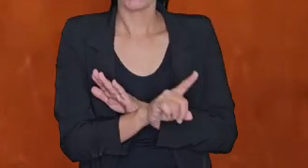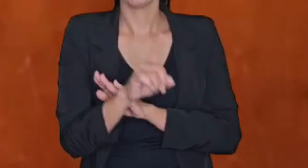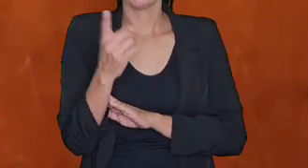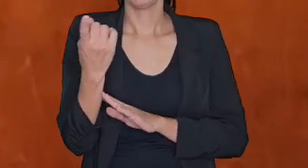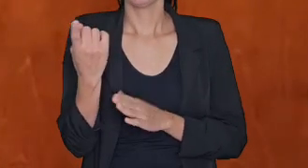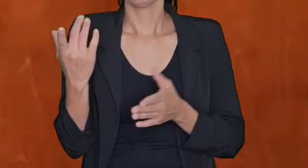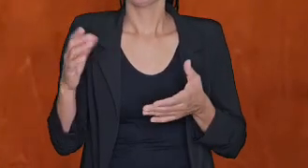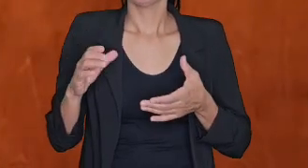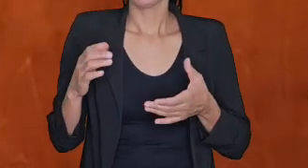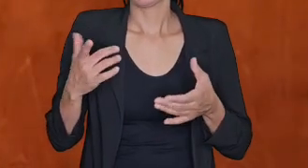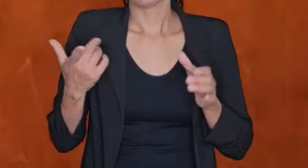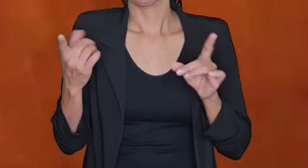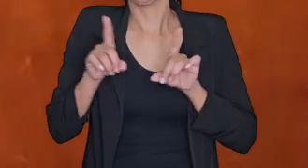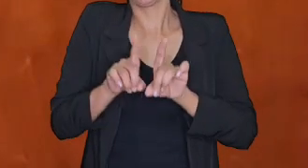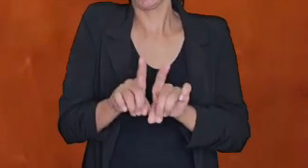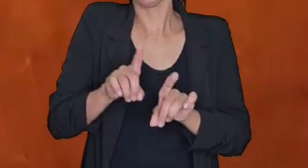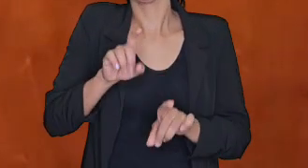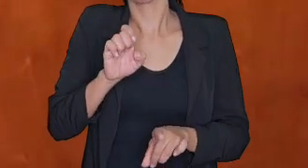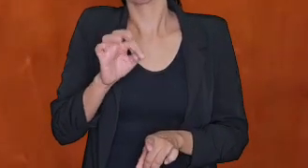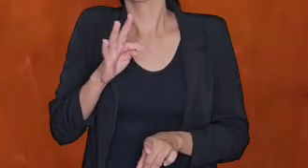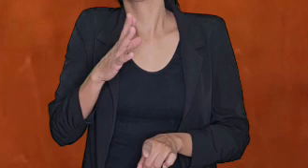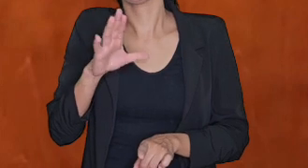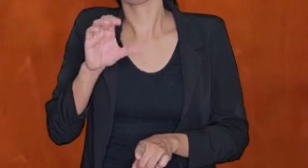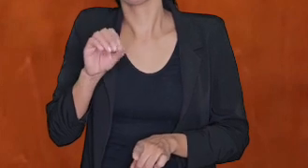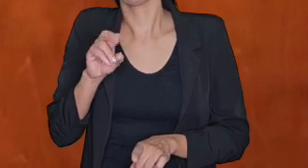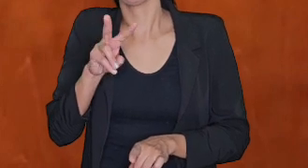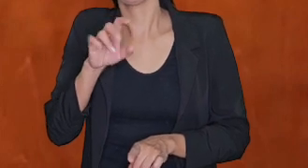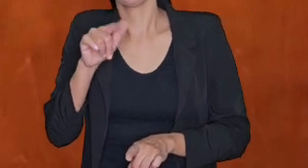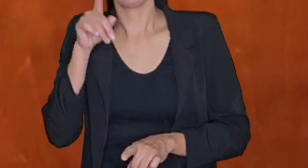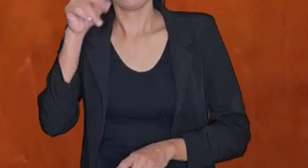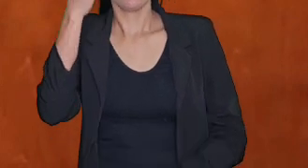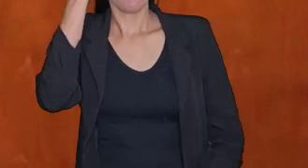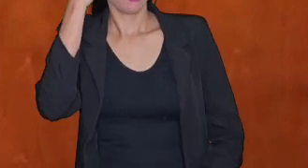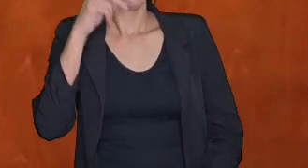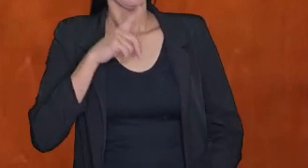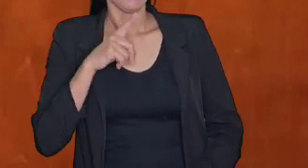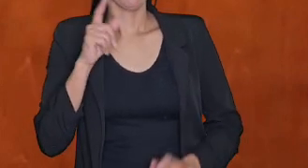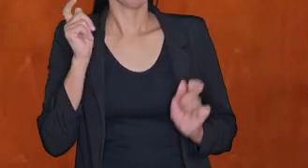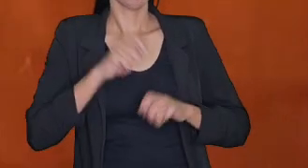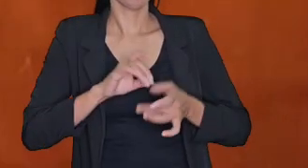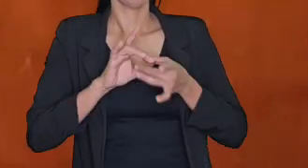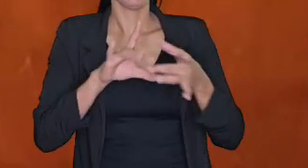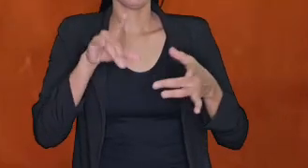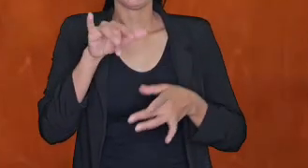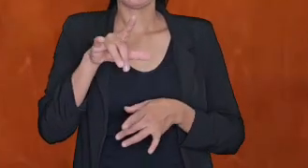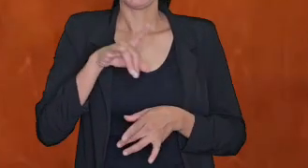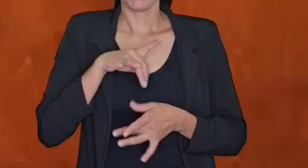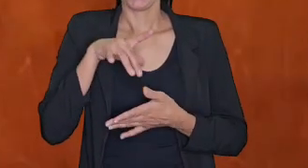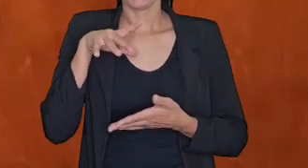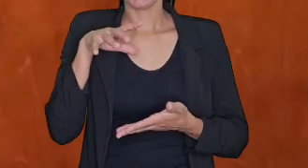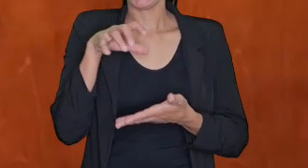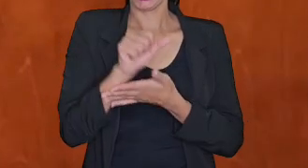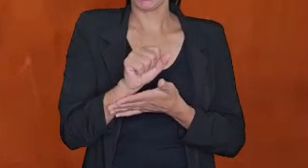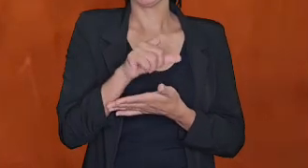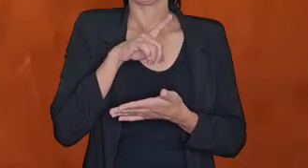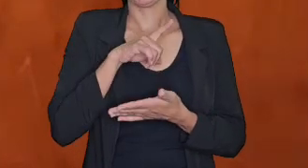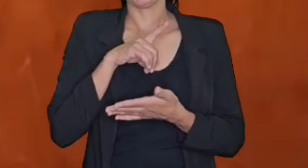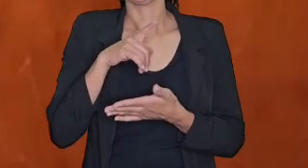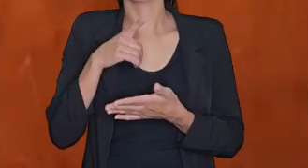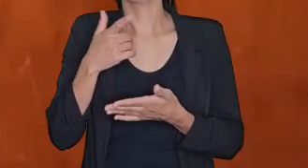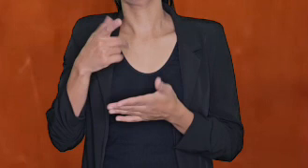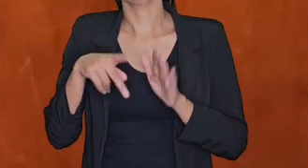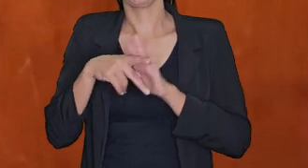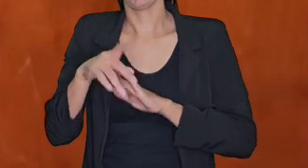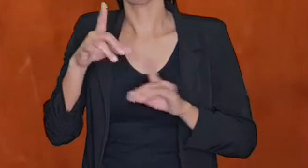causa-morte. É só a última questão, na questão da união estável, salvo engano, existe um precedente em São Paulo autorizando, se você tem